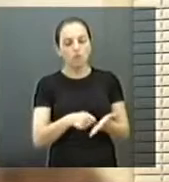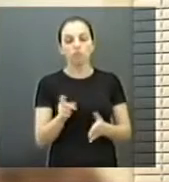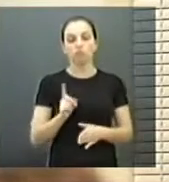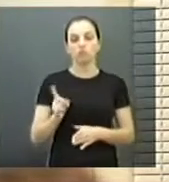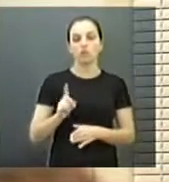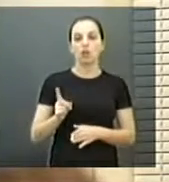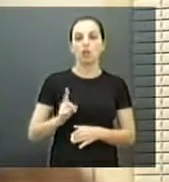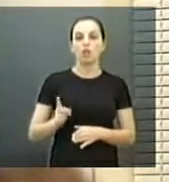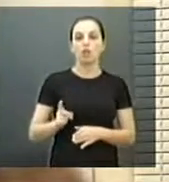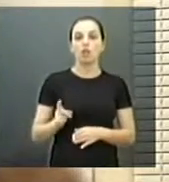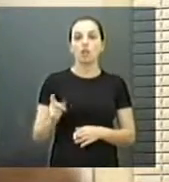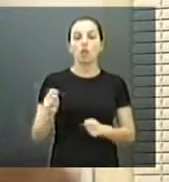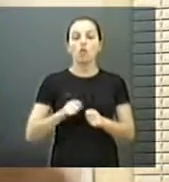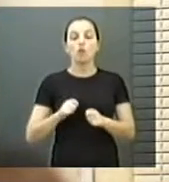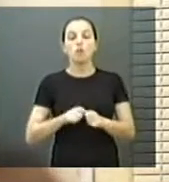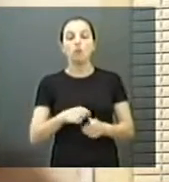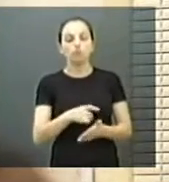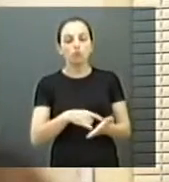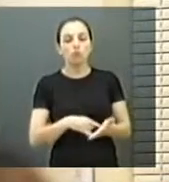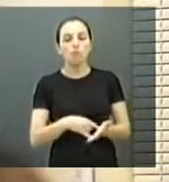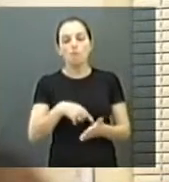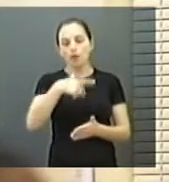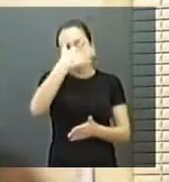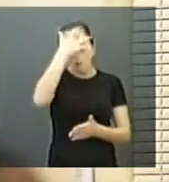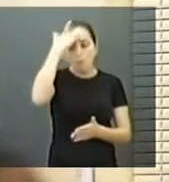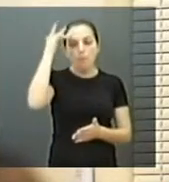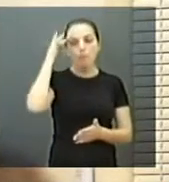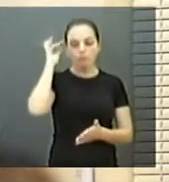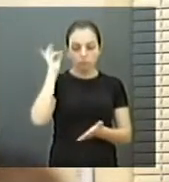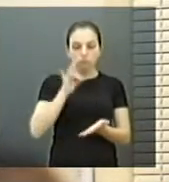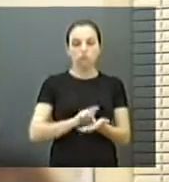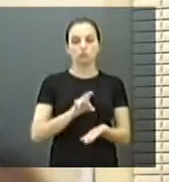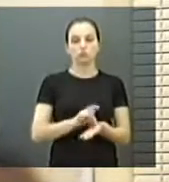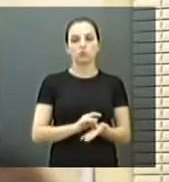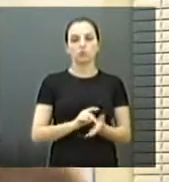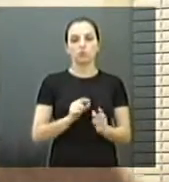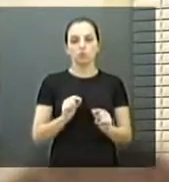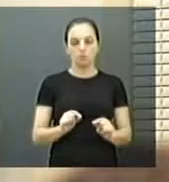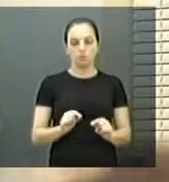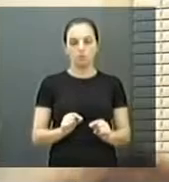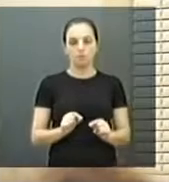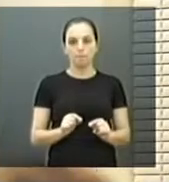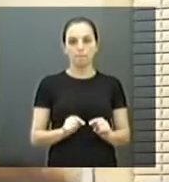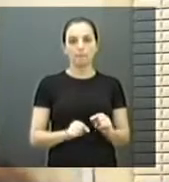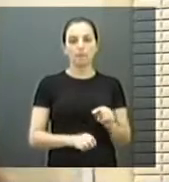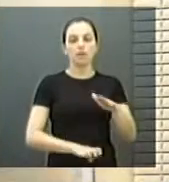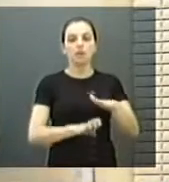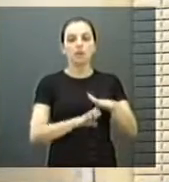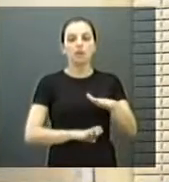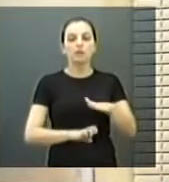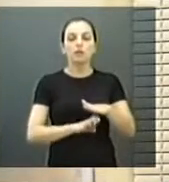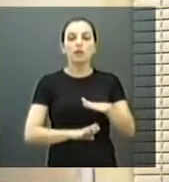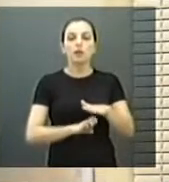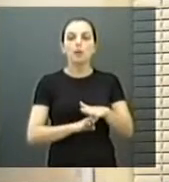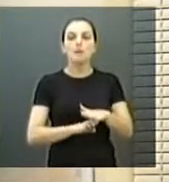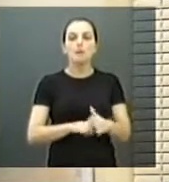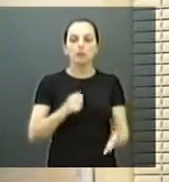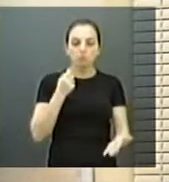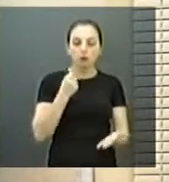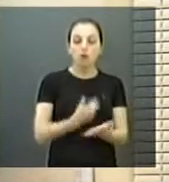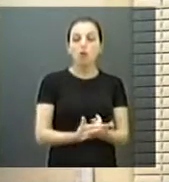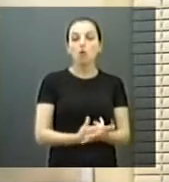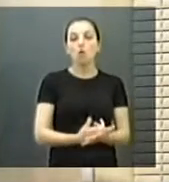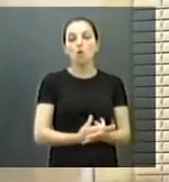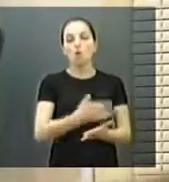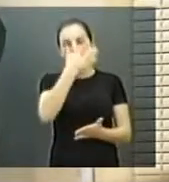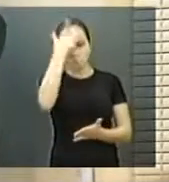foi contratado, e dizendo aqui que a empresa, a Clausus, pagou o perito, não é, aí